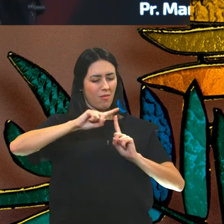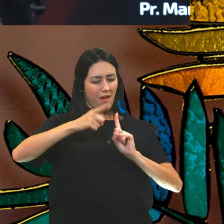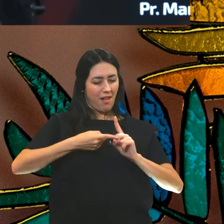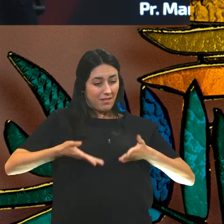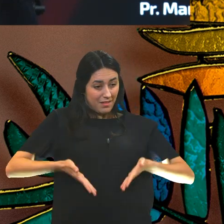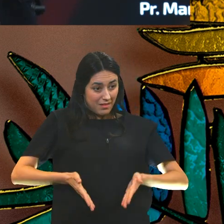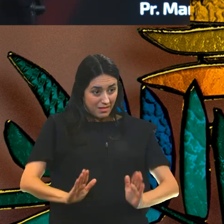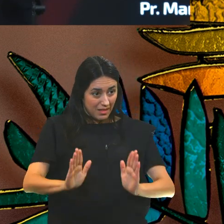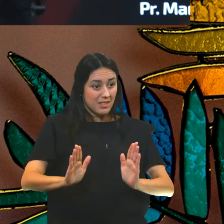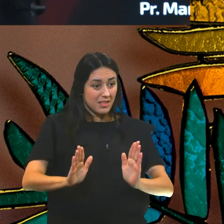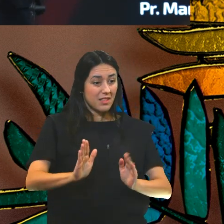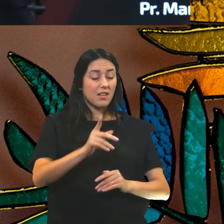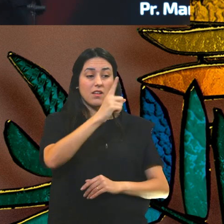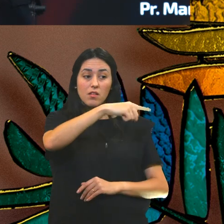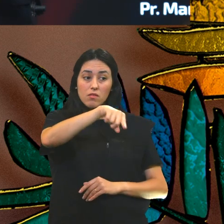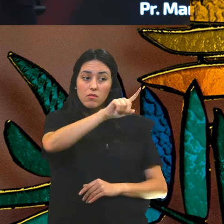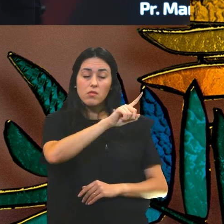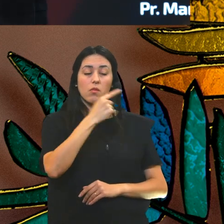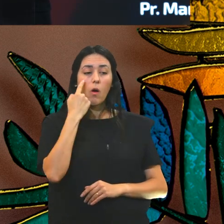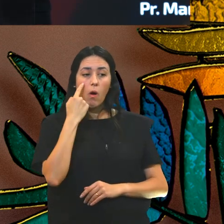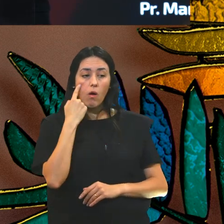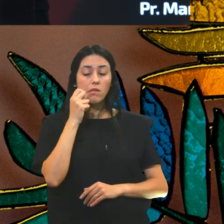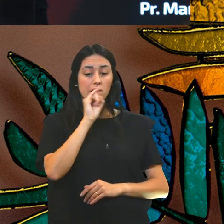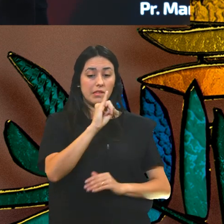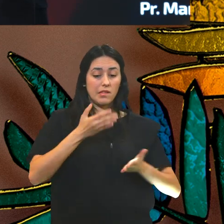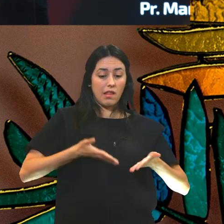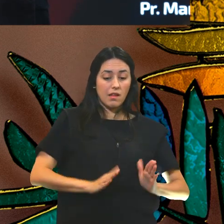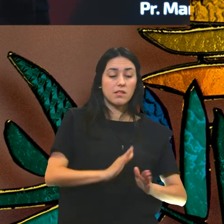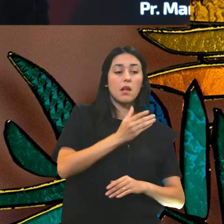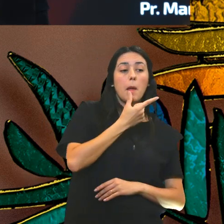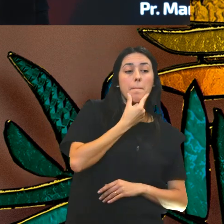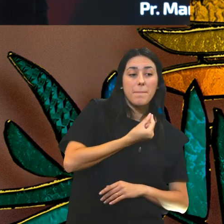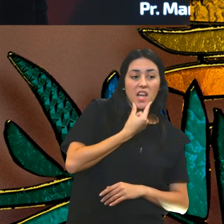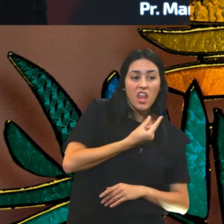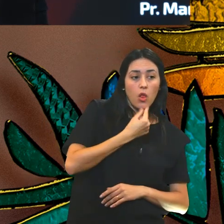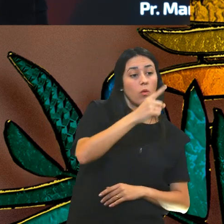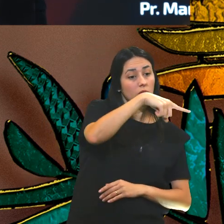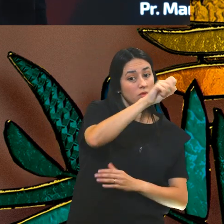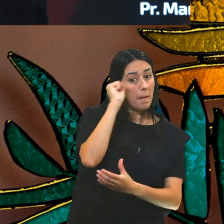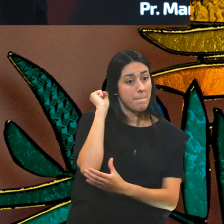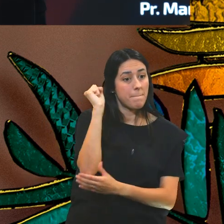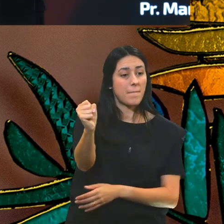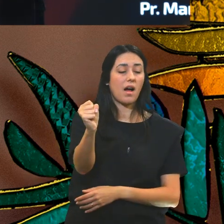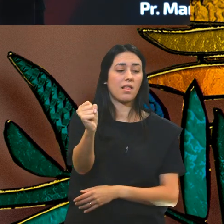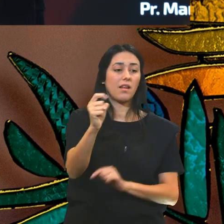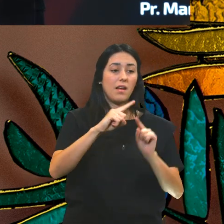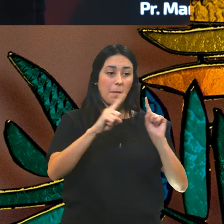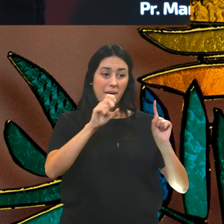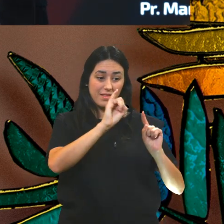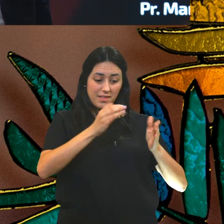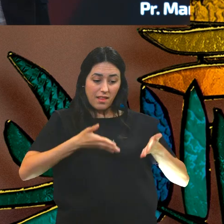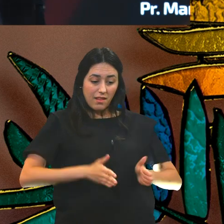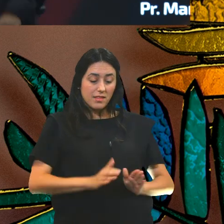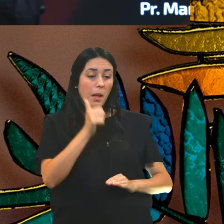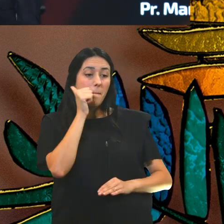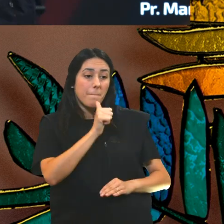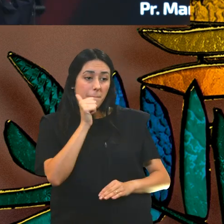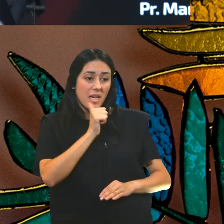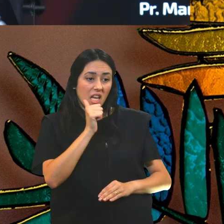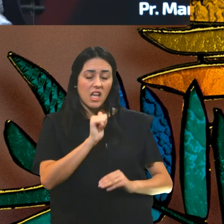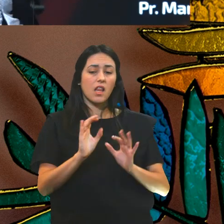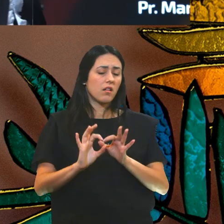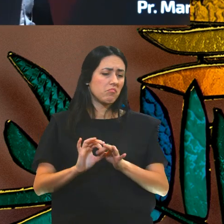partos, façam o seguinte: se nascer um menino, matem, mas se nascer uma menina,